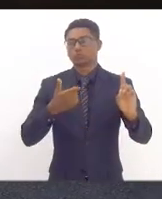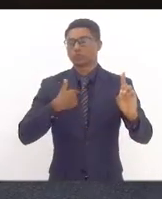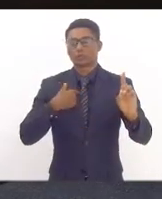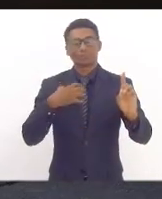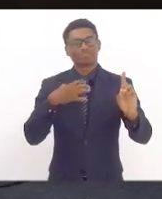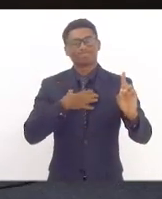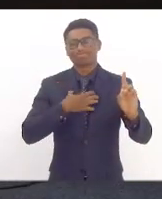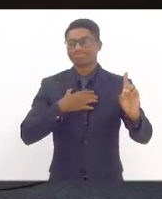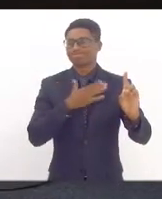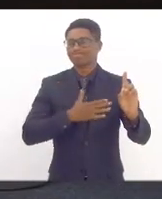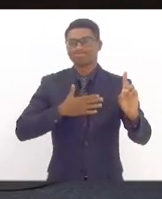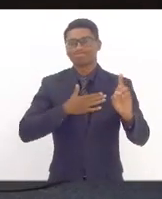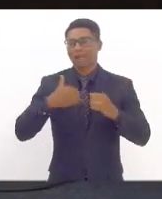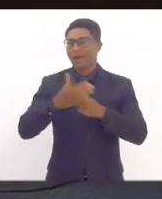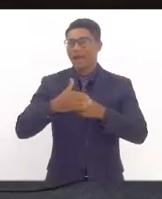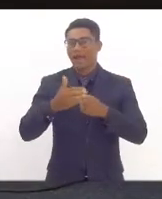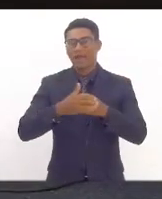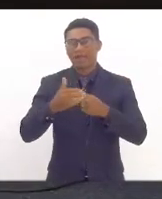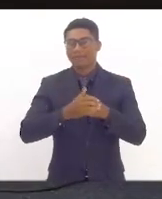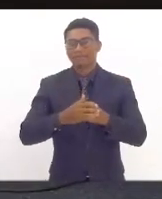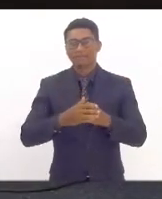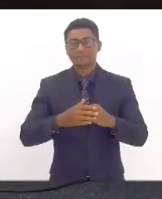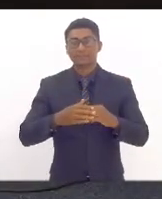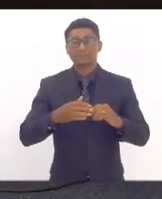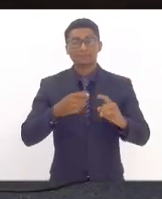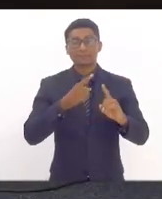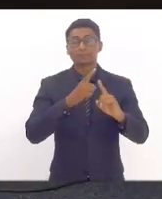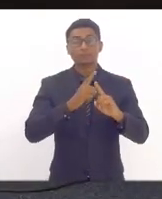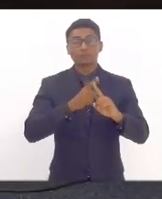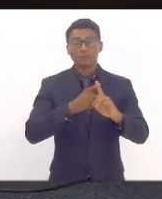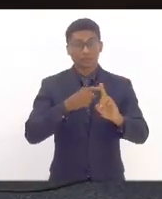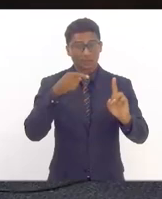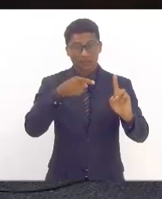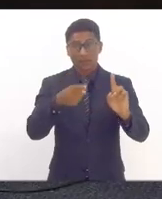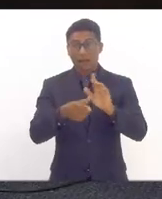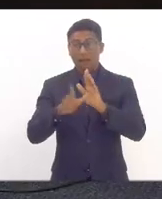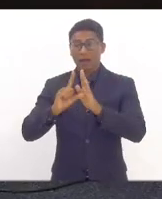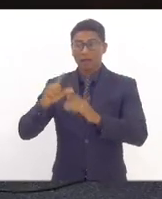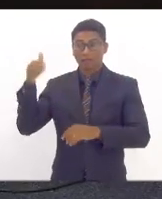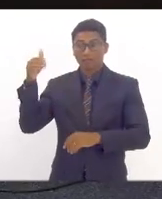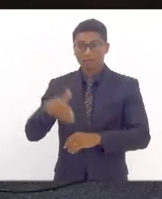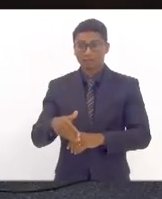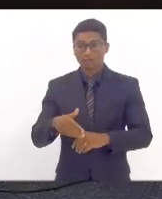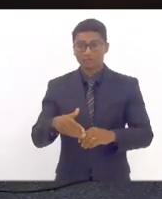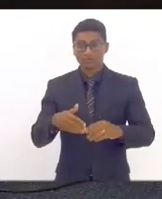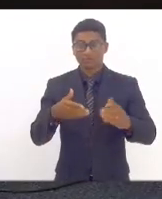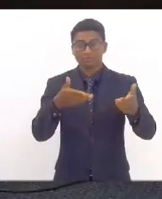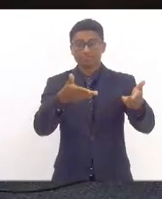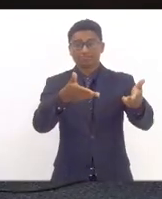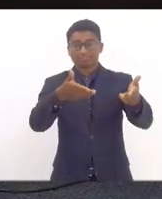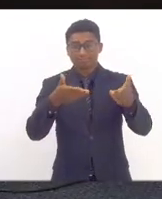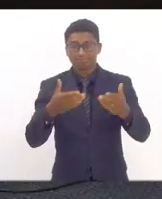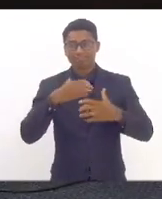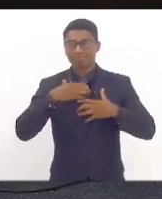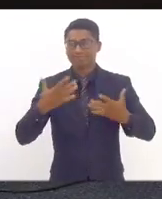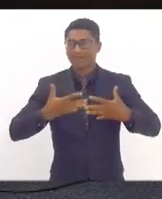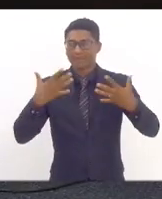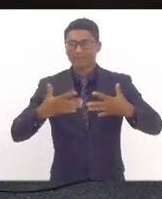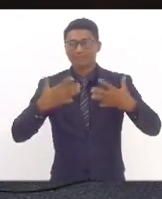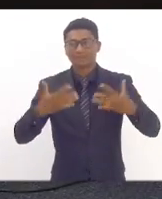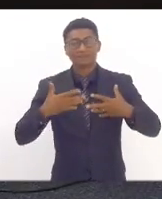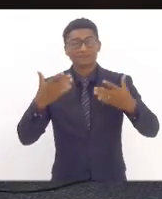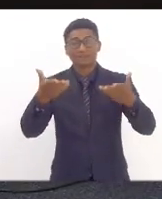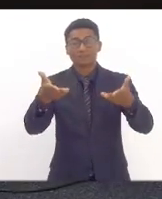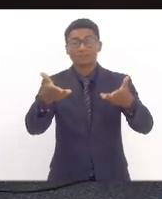afeto muito muito incrível porque ele já estavam aqui antes da Antes de nós e chamar eles para mim é uma grande alegria queria